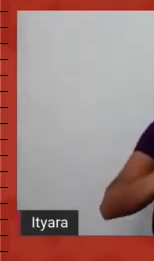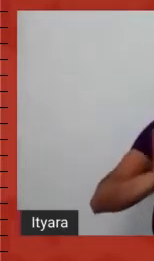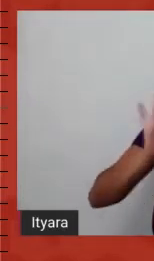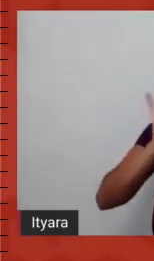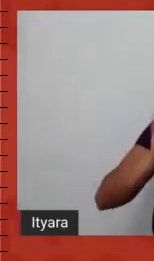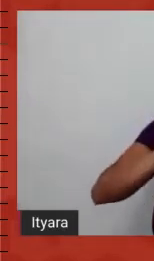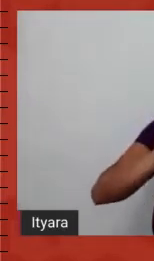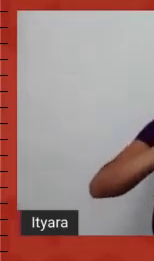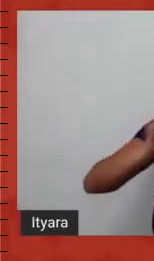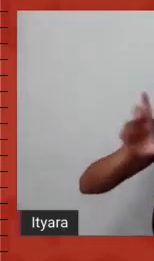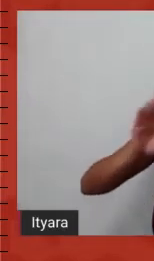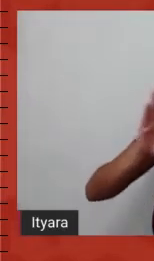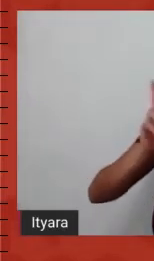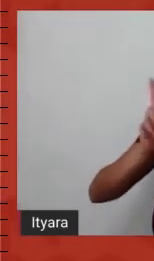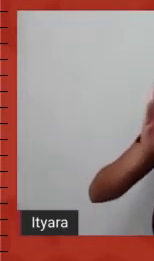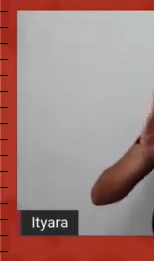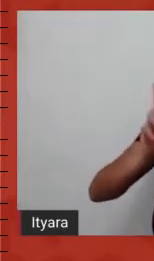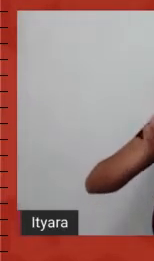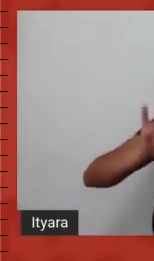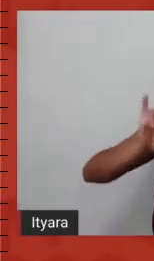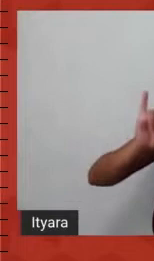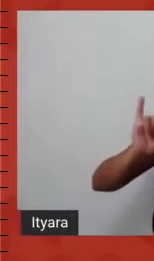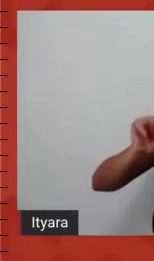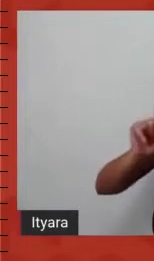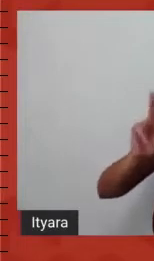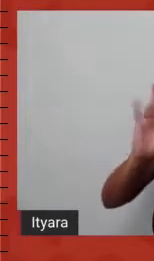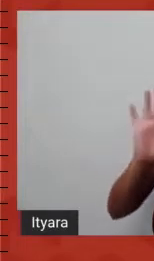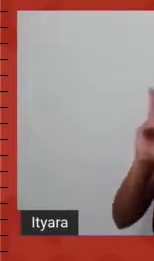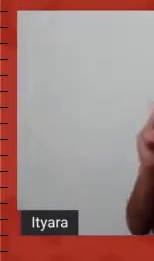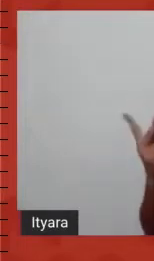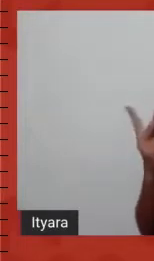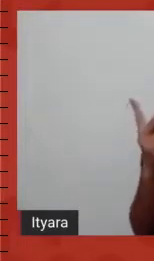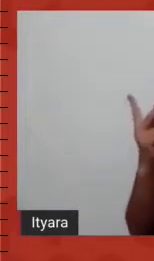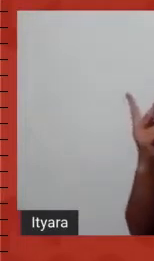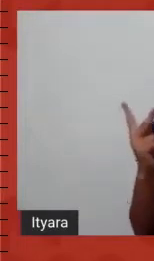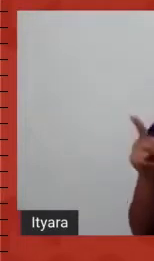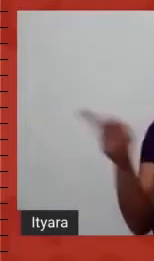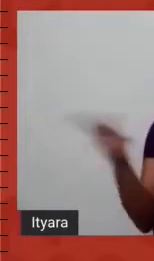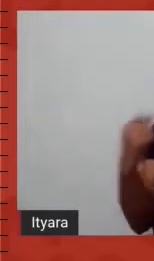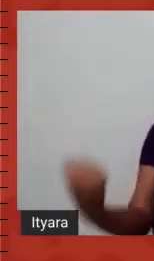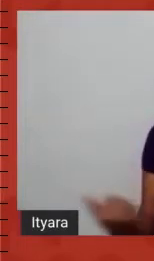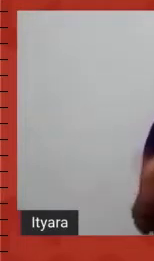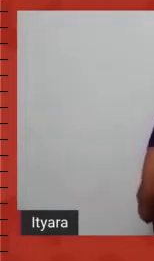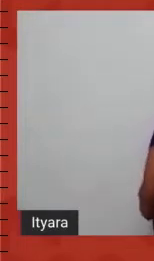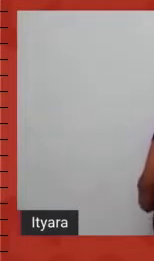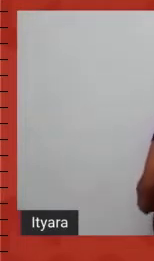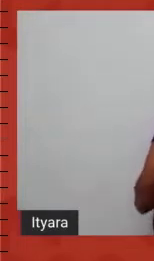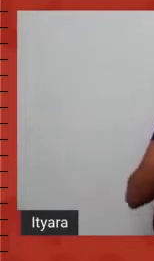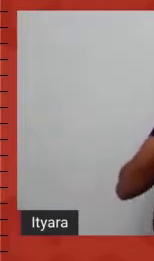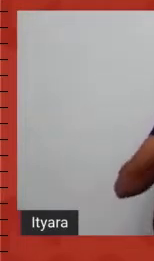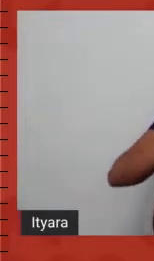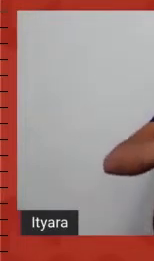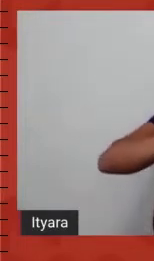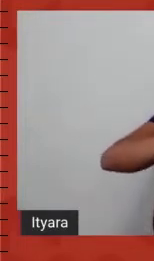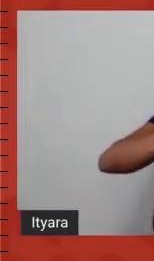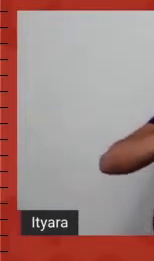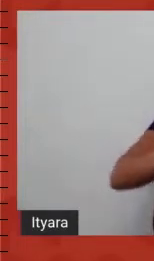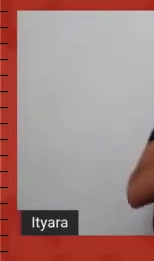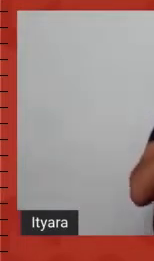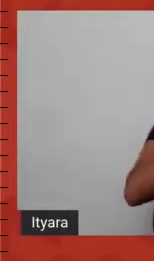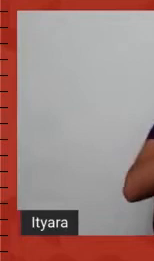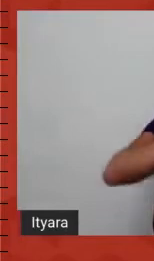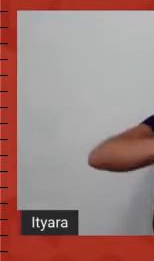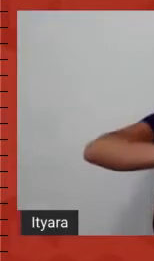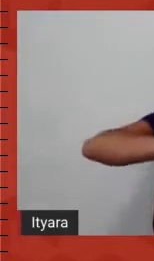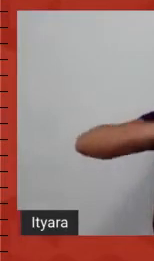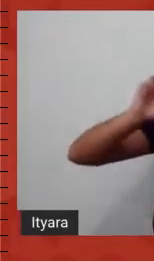Americana, que traz aí um processo de apoio à modernização do ensino de engenharia,